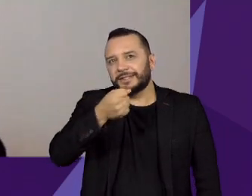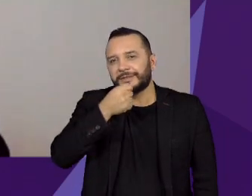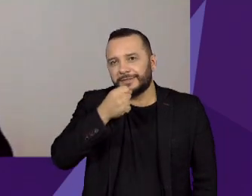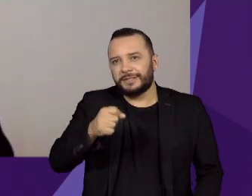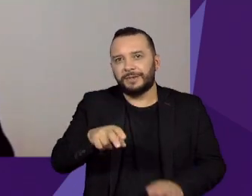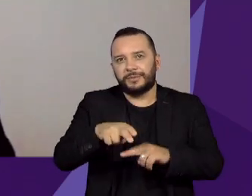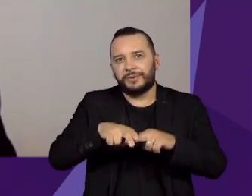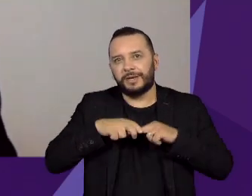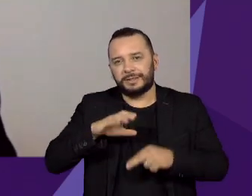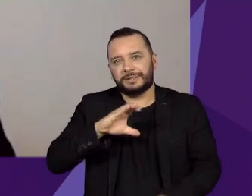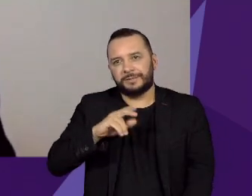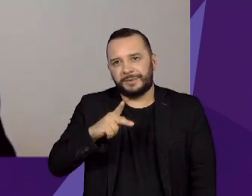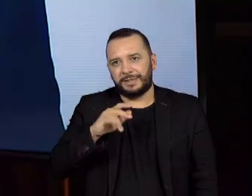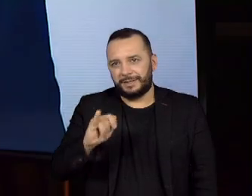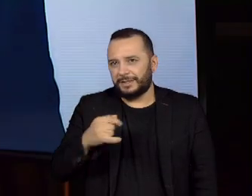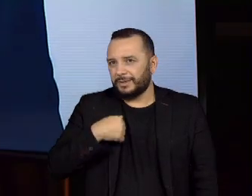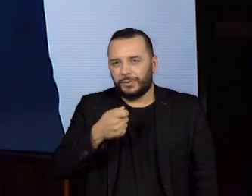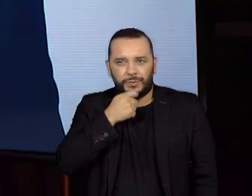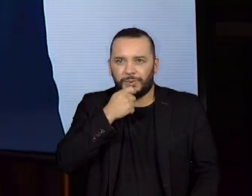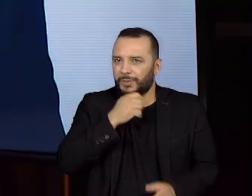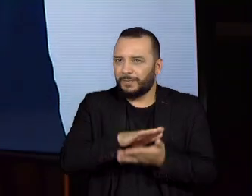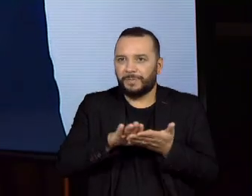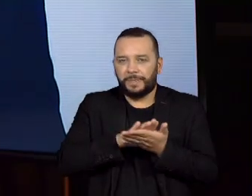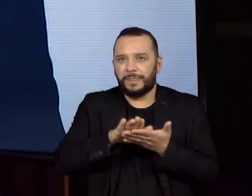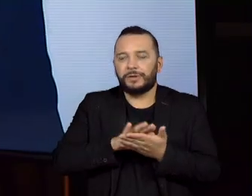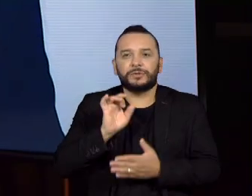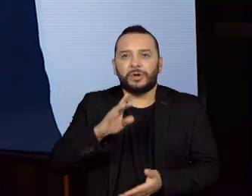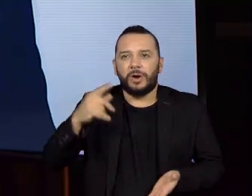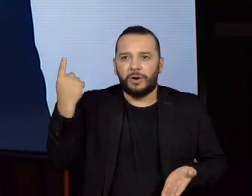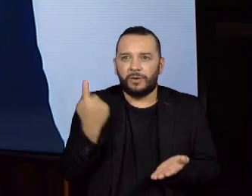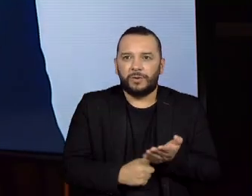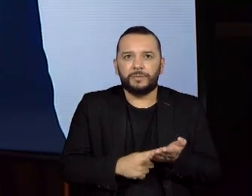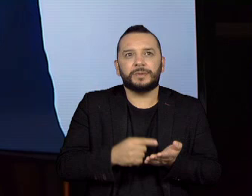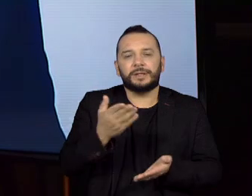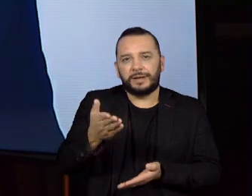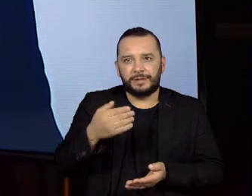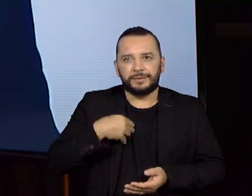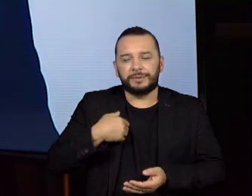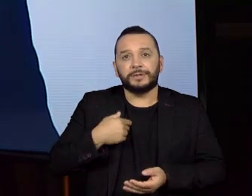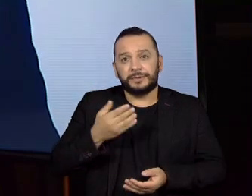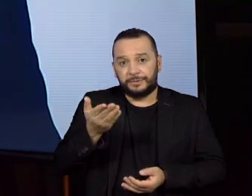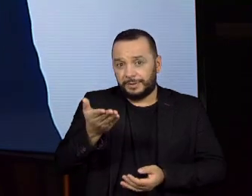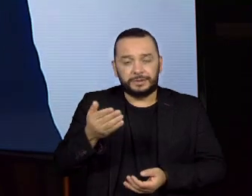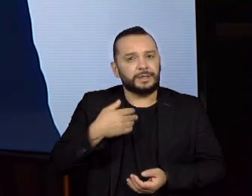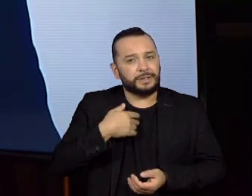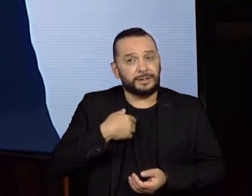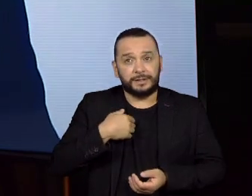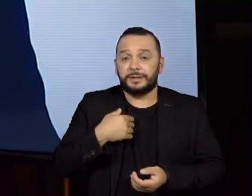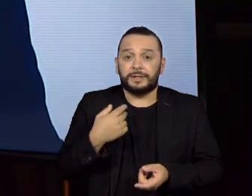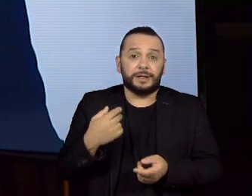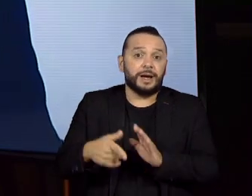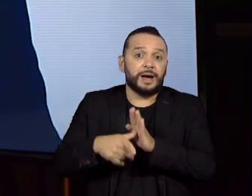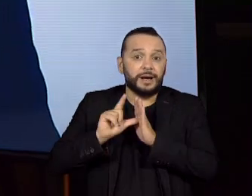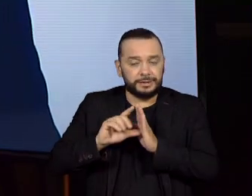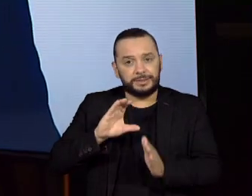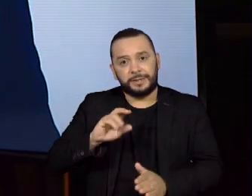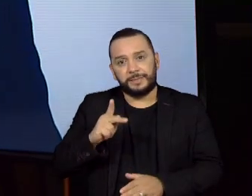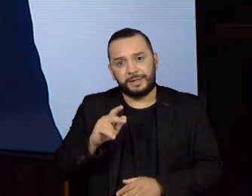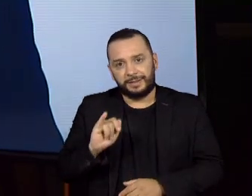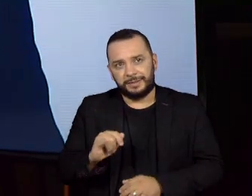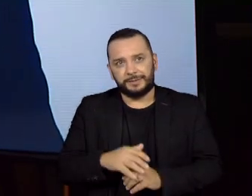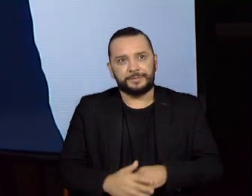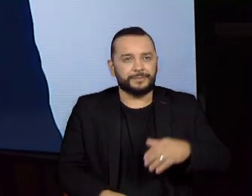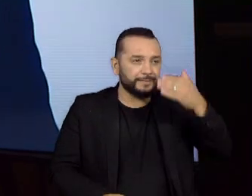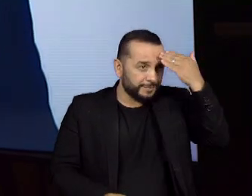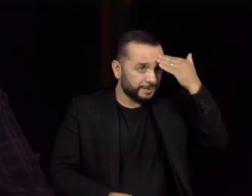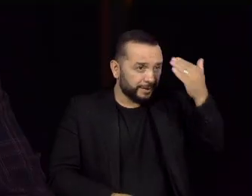eu não dei nenhuma entrevista. Só tenho essa entrevista nos últimos 10 dias, antes da CPI, só essa daqui. Eu